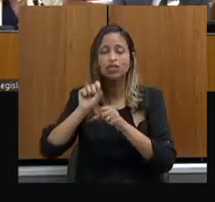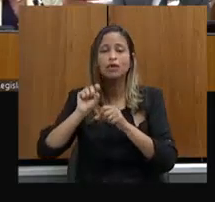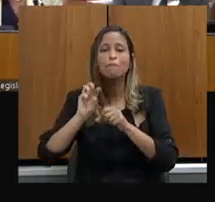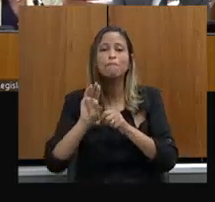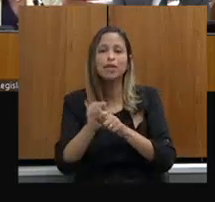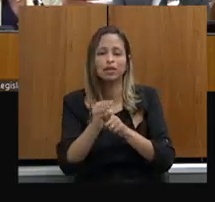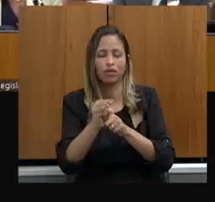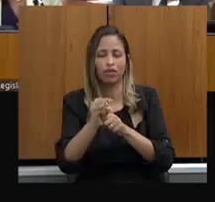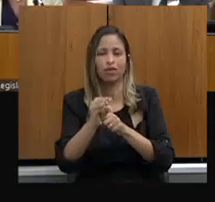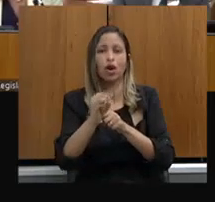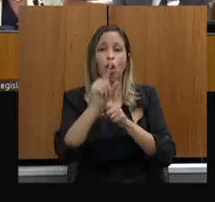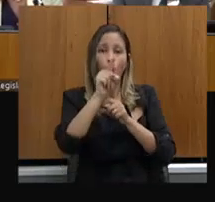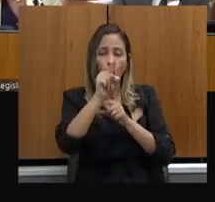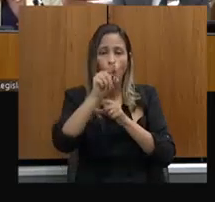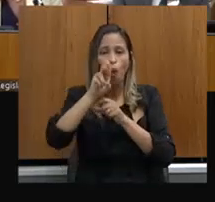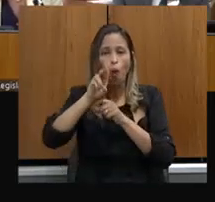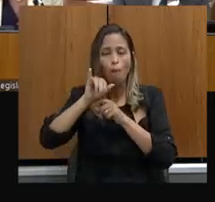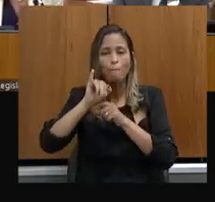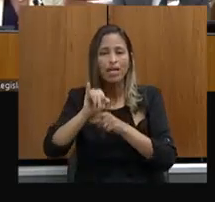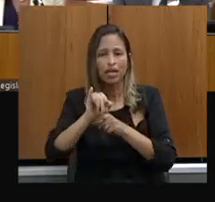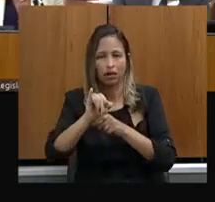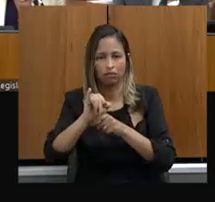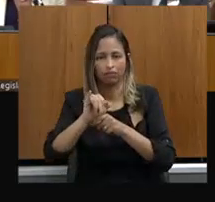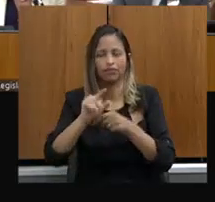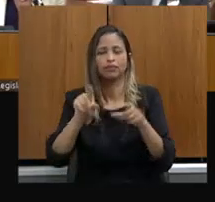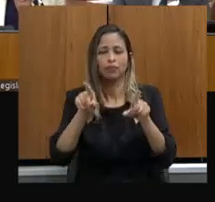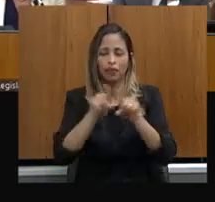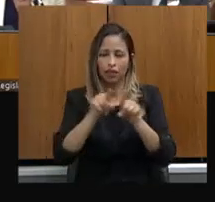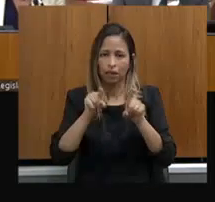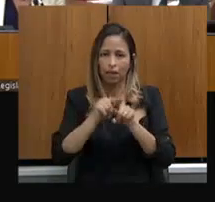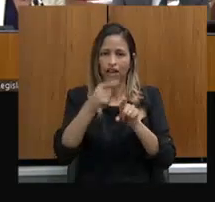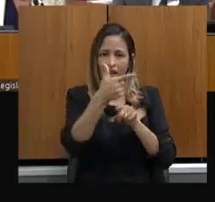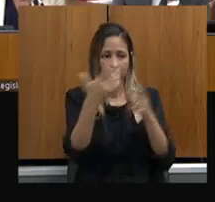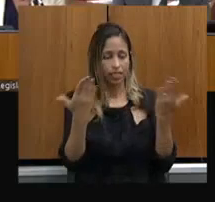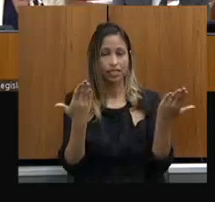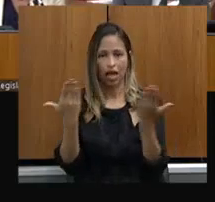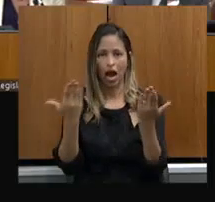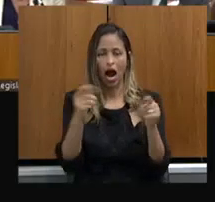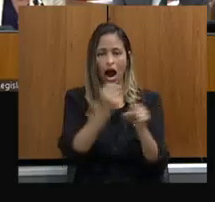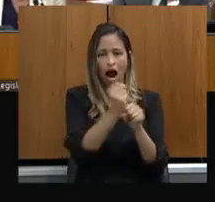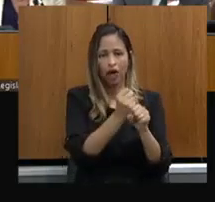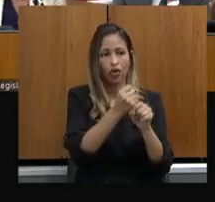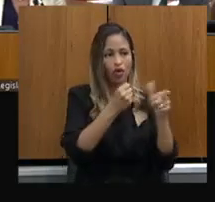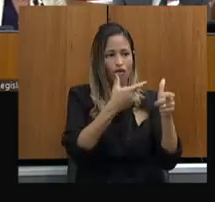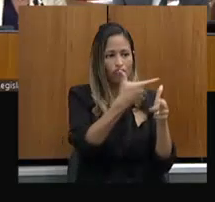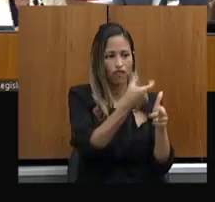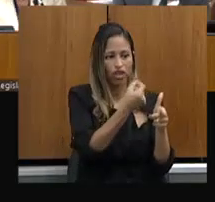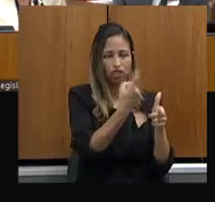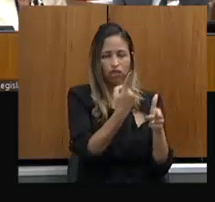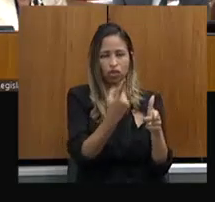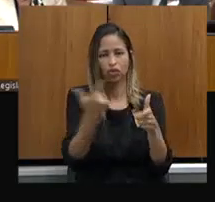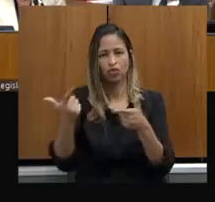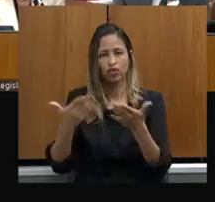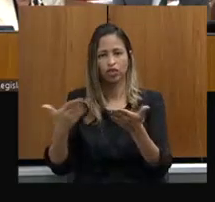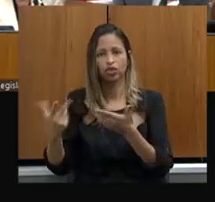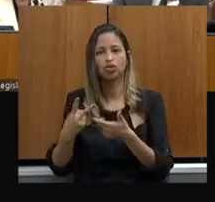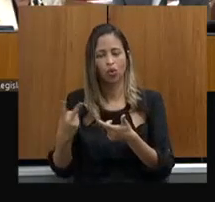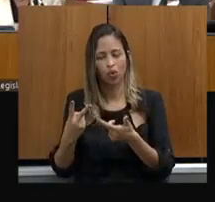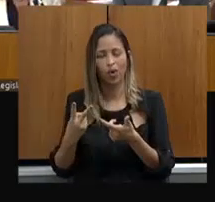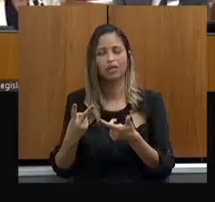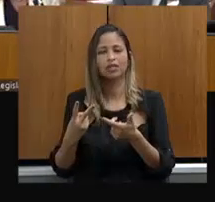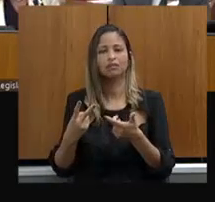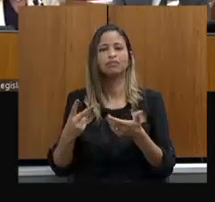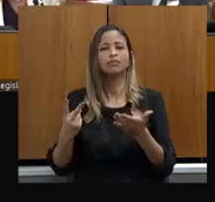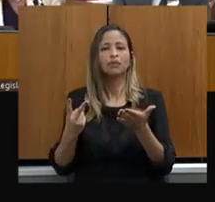totalizaram um bilhão e meio de reais entre 2021 e 2022 e destacamos ainda a aquisição da sede